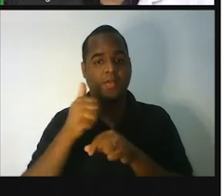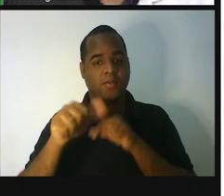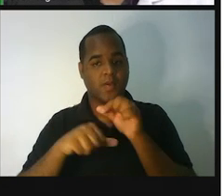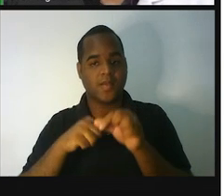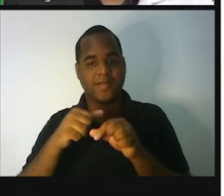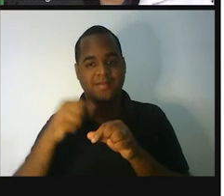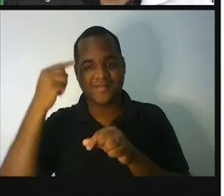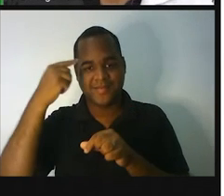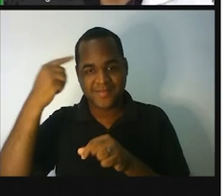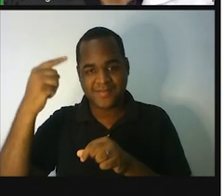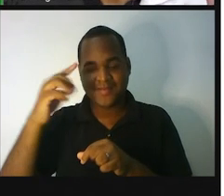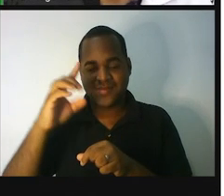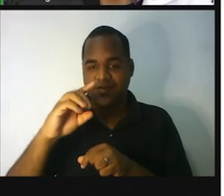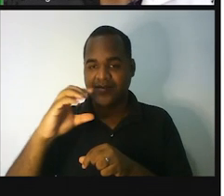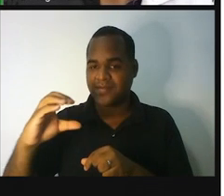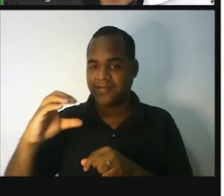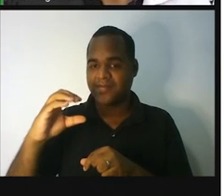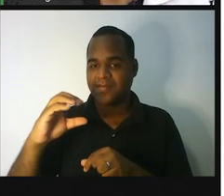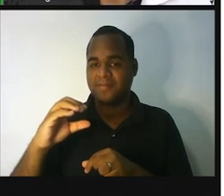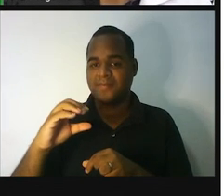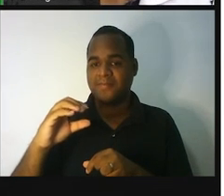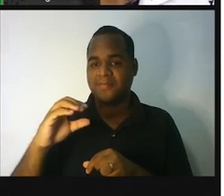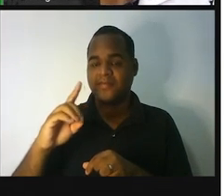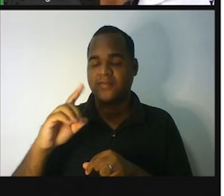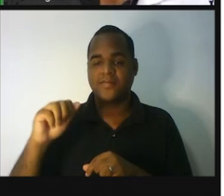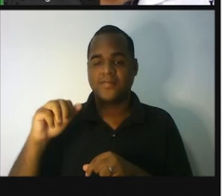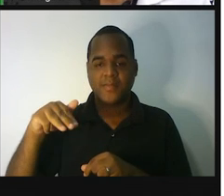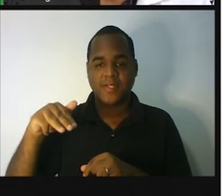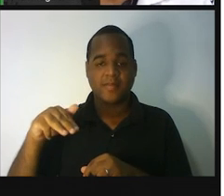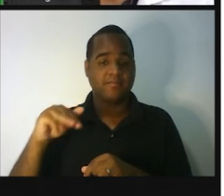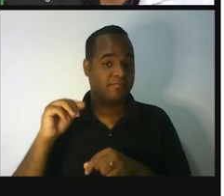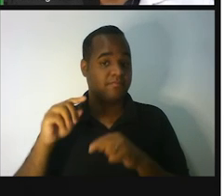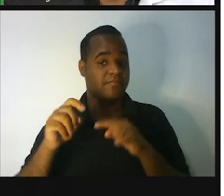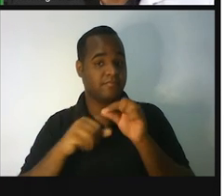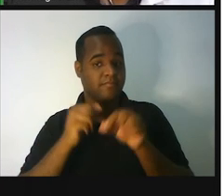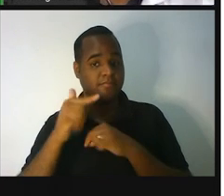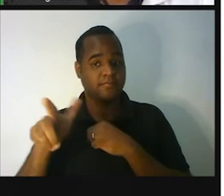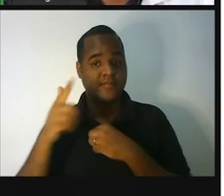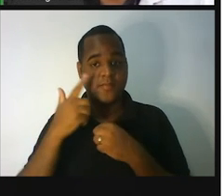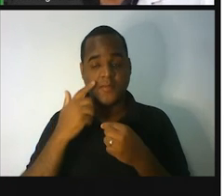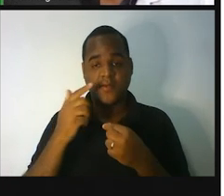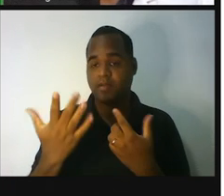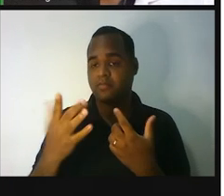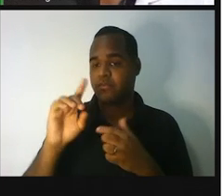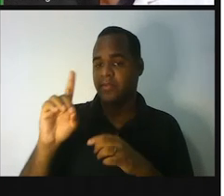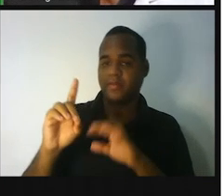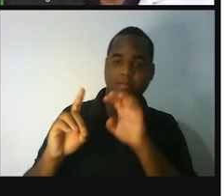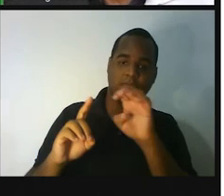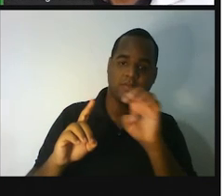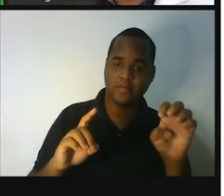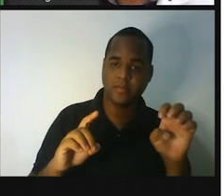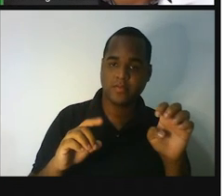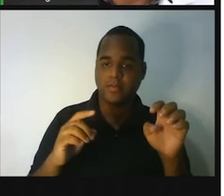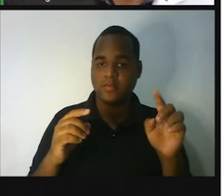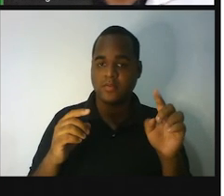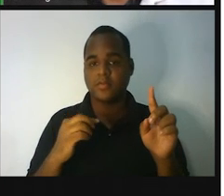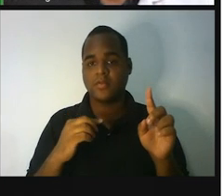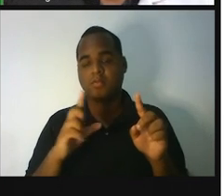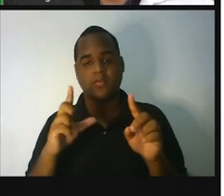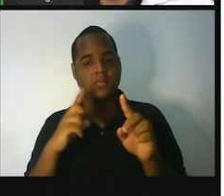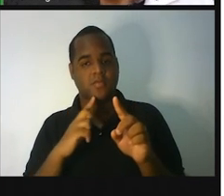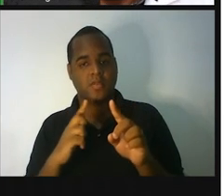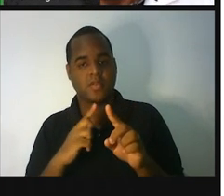cima mas Professor eu preciso daquele esqueminha eu olhasse vai querer assim é esquerda eu vou